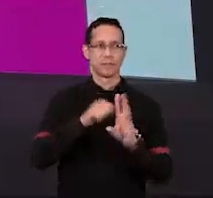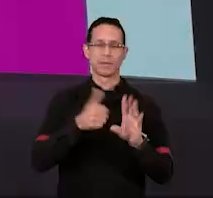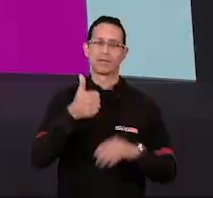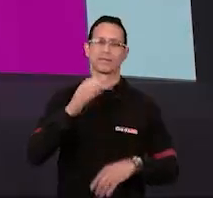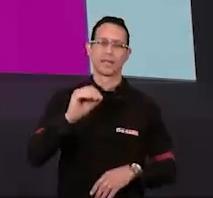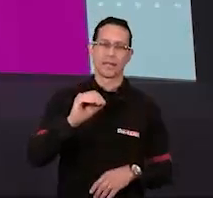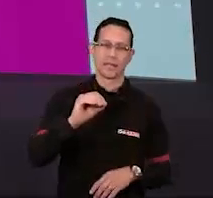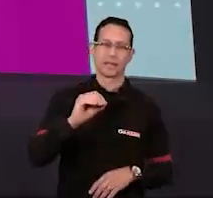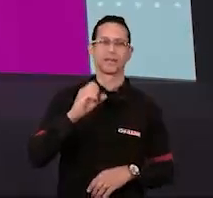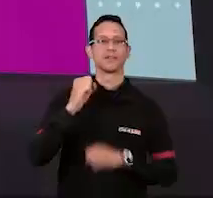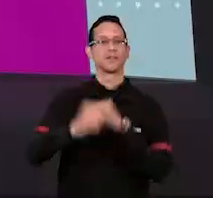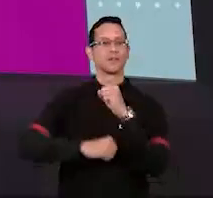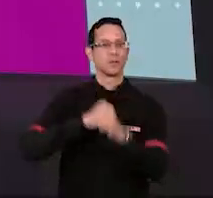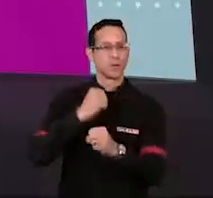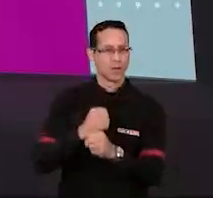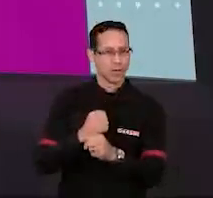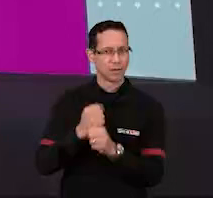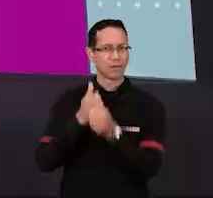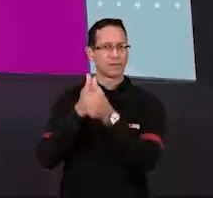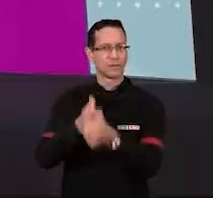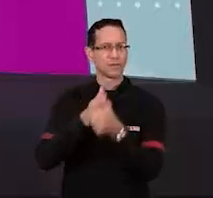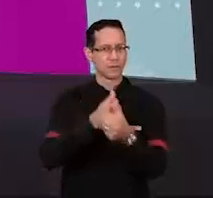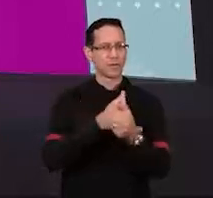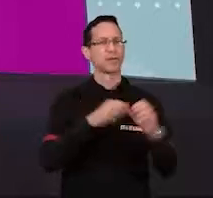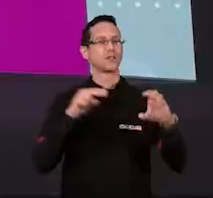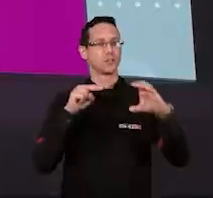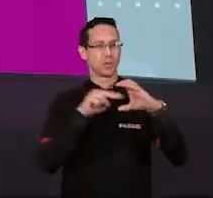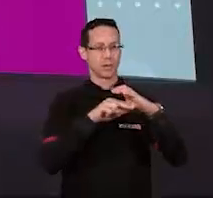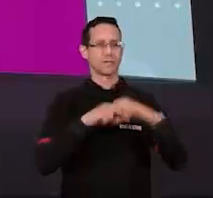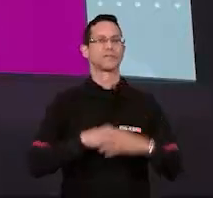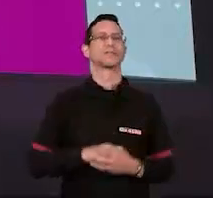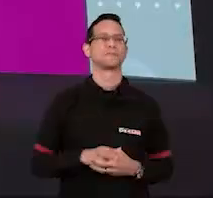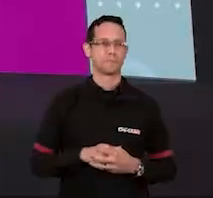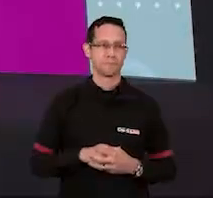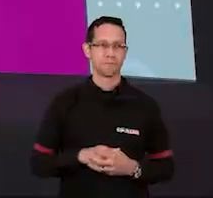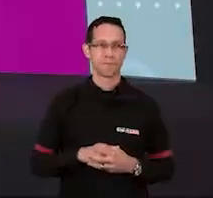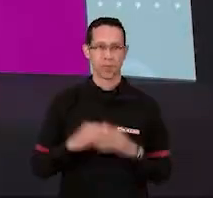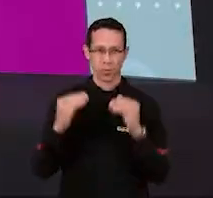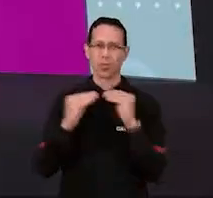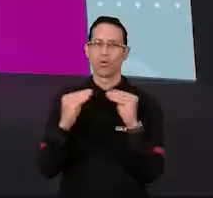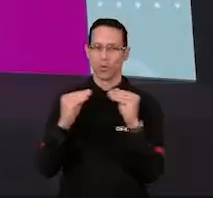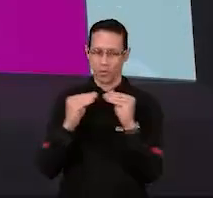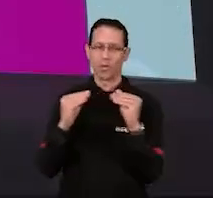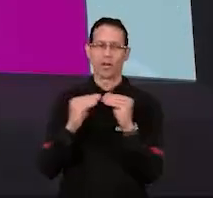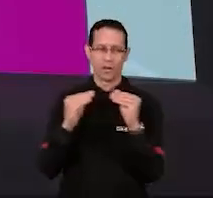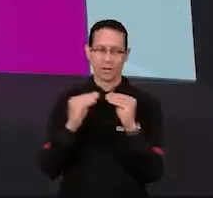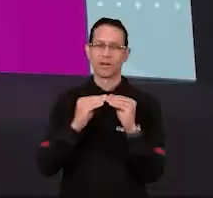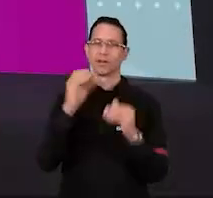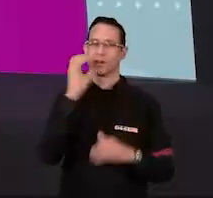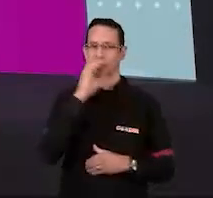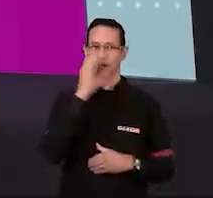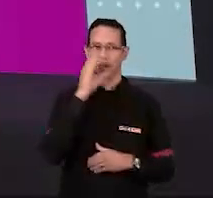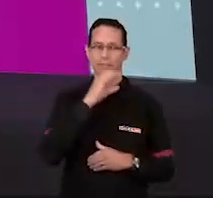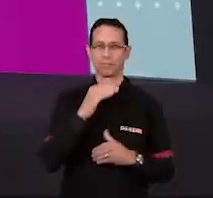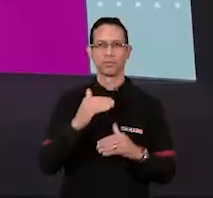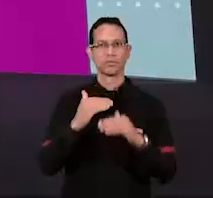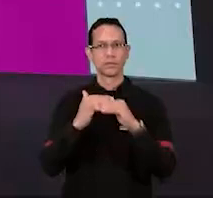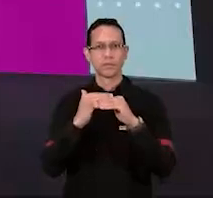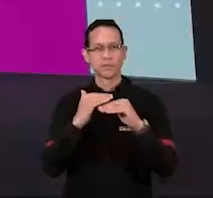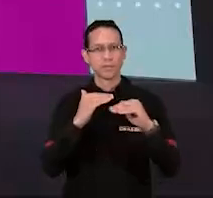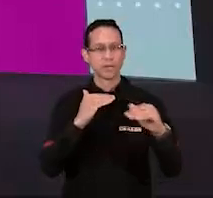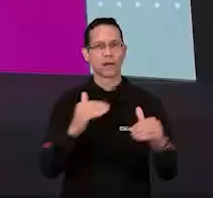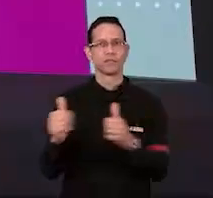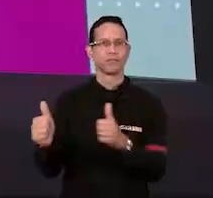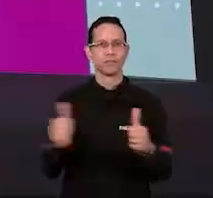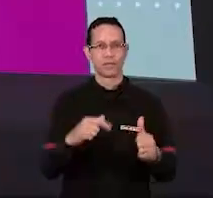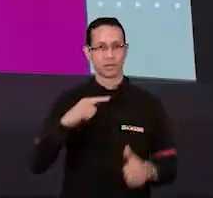ano, um acompanhamento. E o acompanhamento é por tomografia, porque é mais rápido. É mais rápido, ele está estabilizado, eu não preciso mais